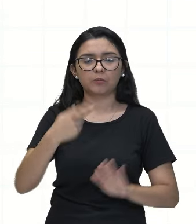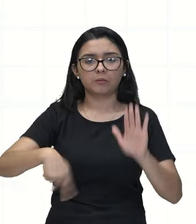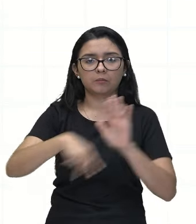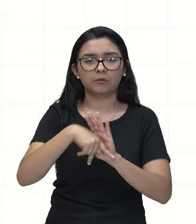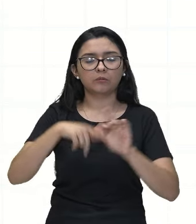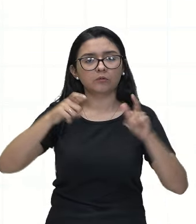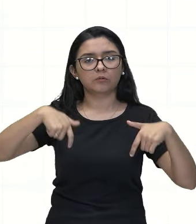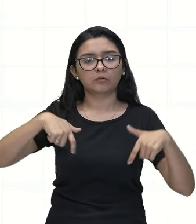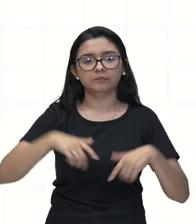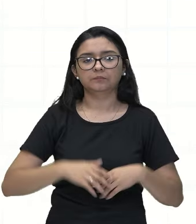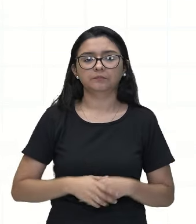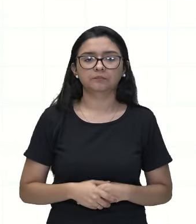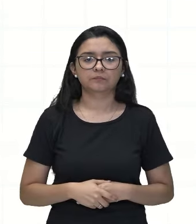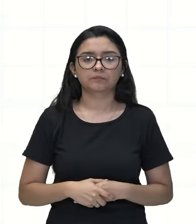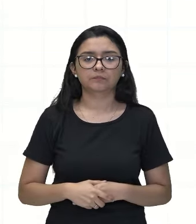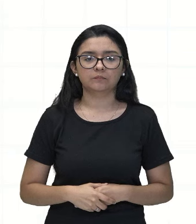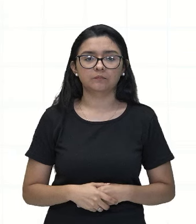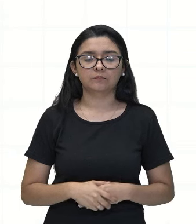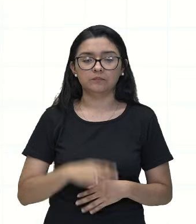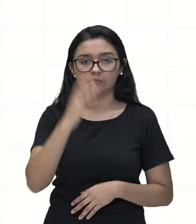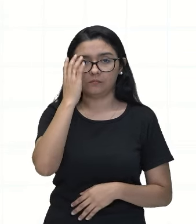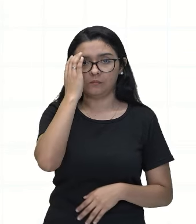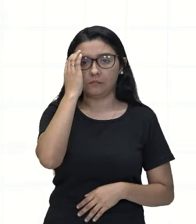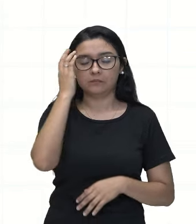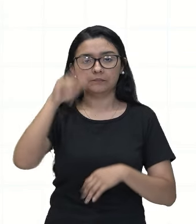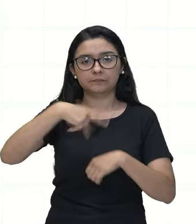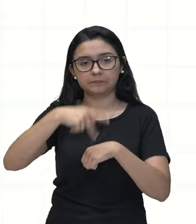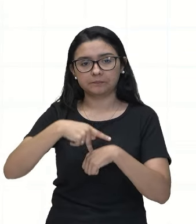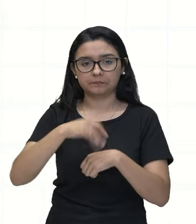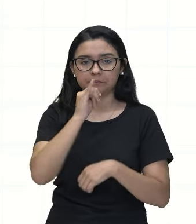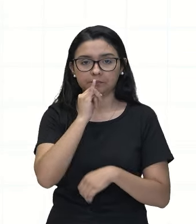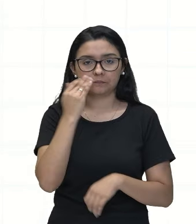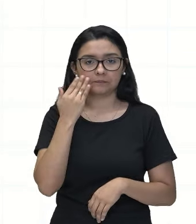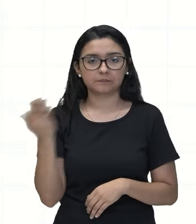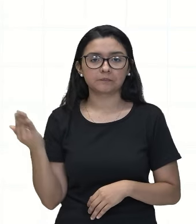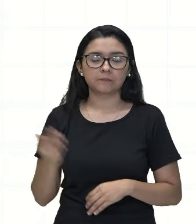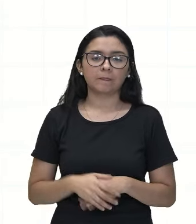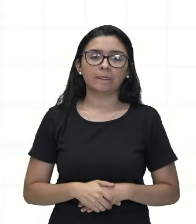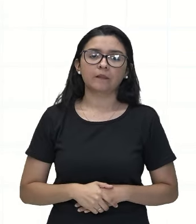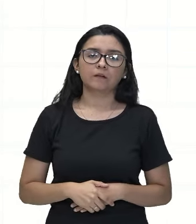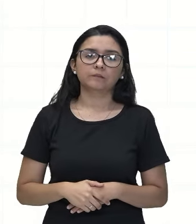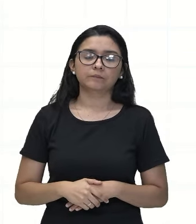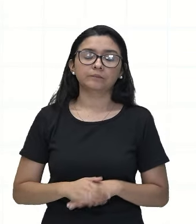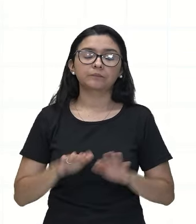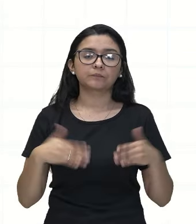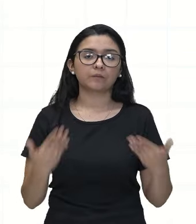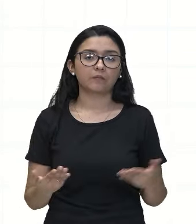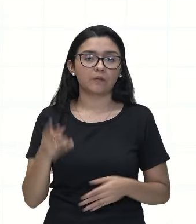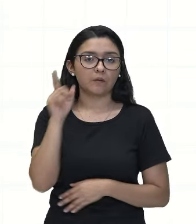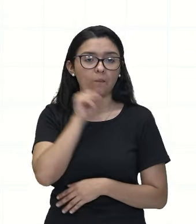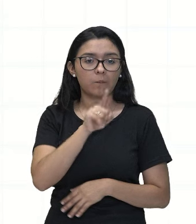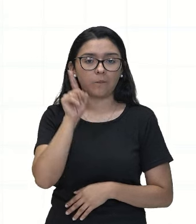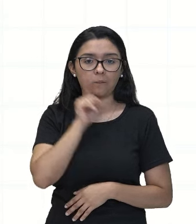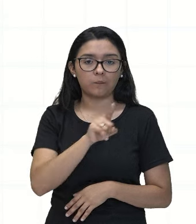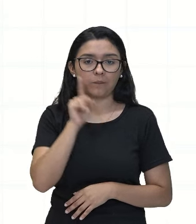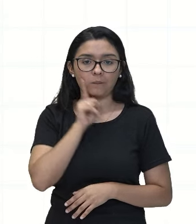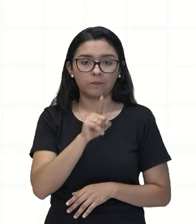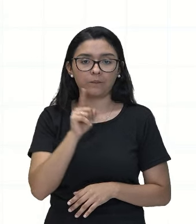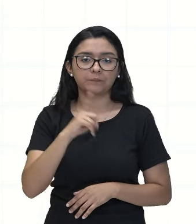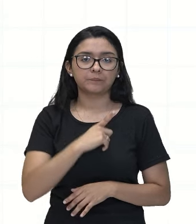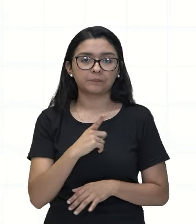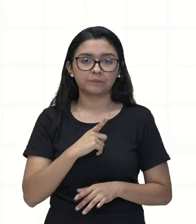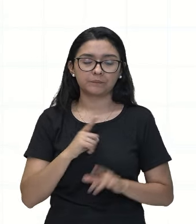de local de lugar de país né aqui no caso os Estados Unidos reforçam as suas